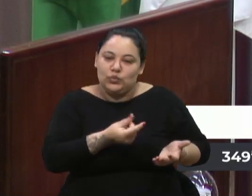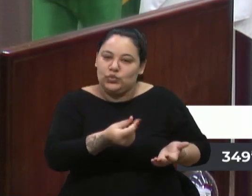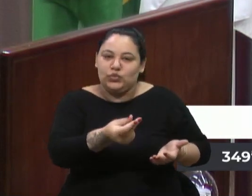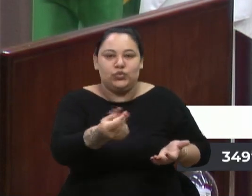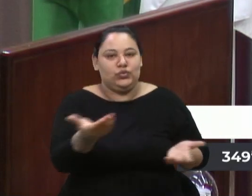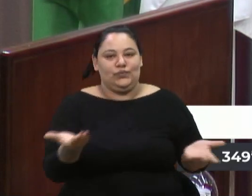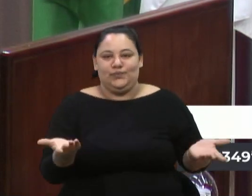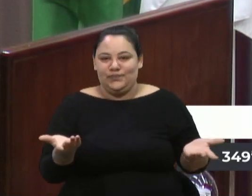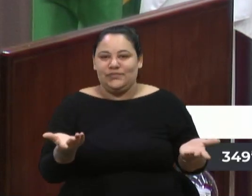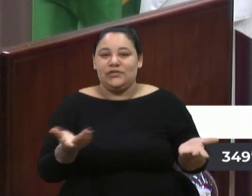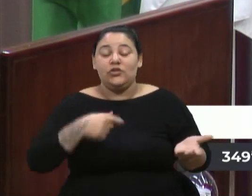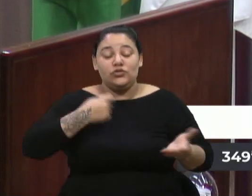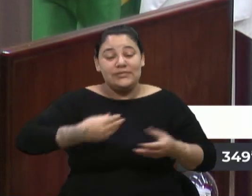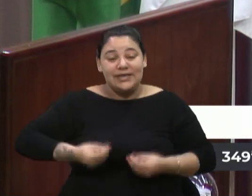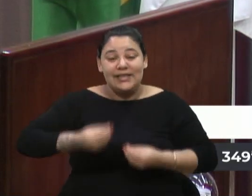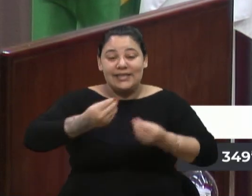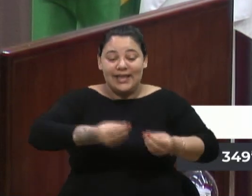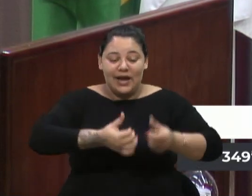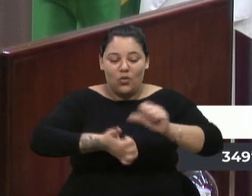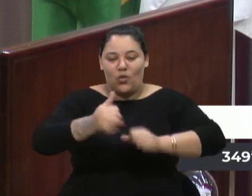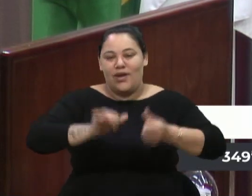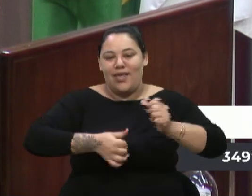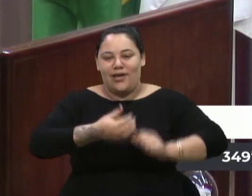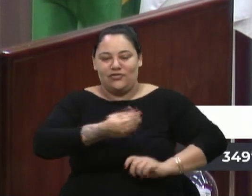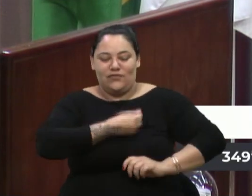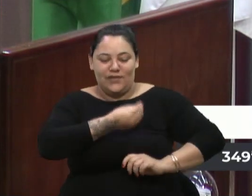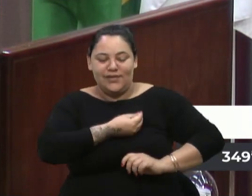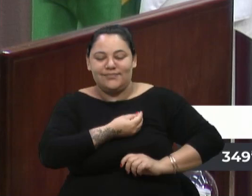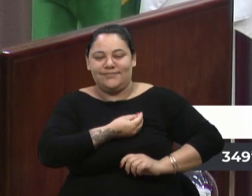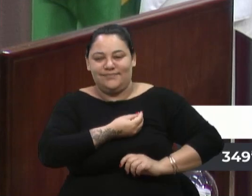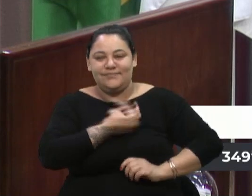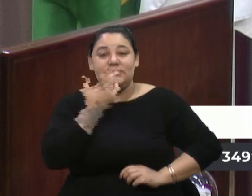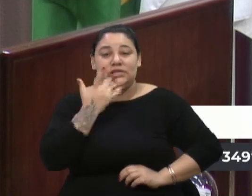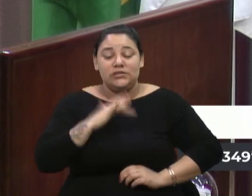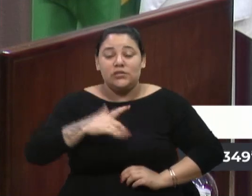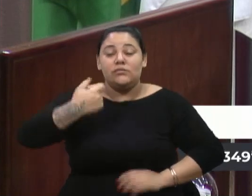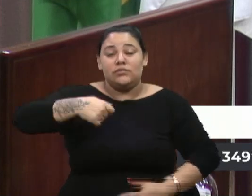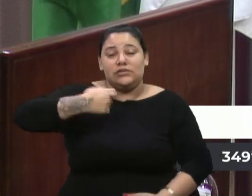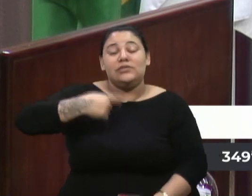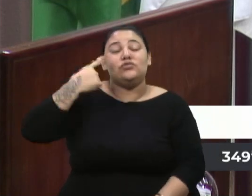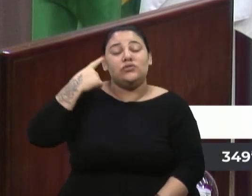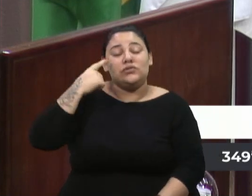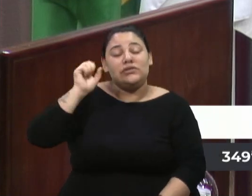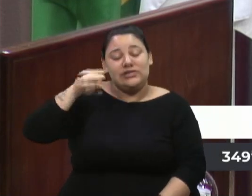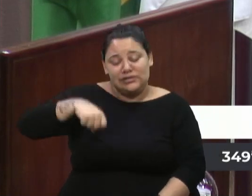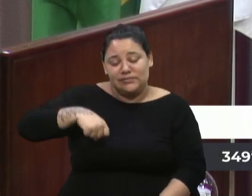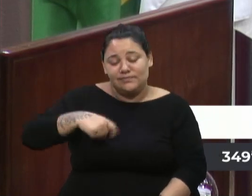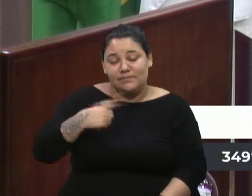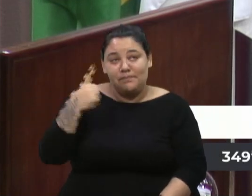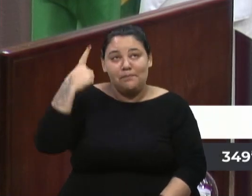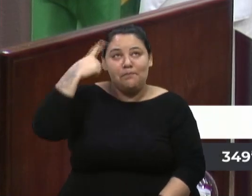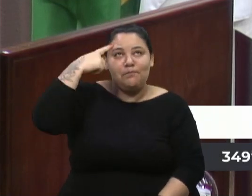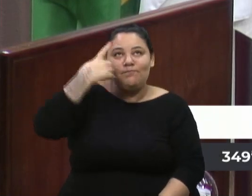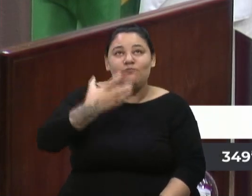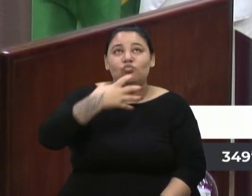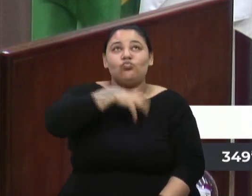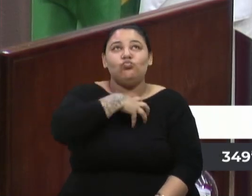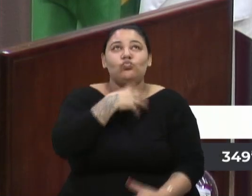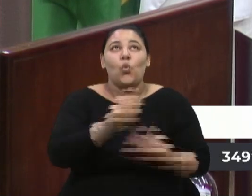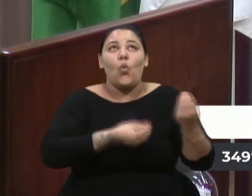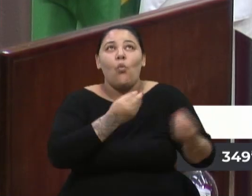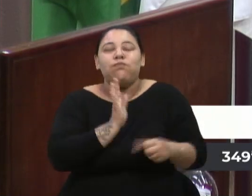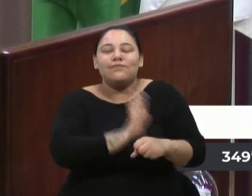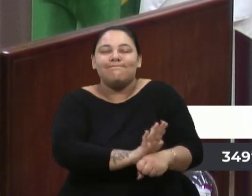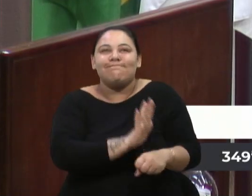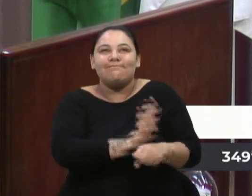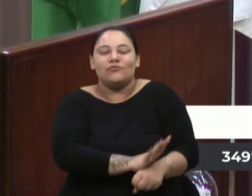gente precisa dar mais qualidade de vida para elas. Então, precisamos, sim, pensar em formas, né, de que esse